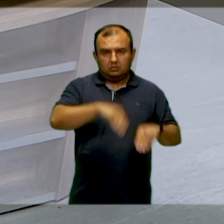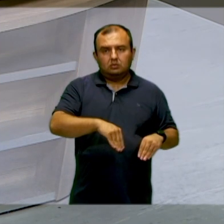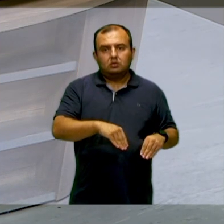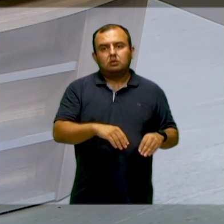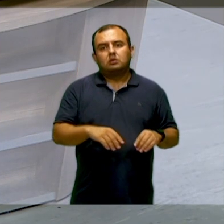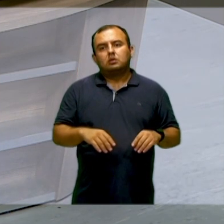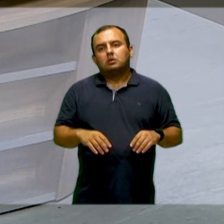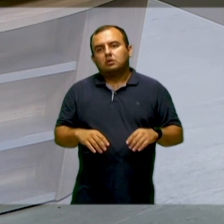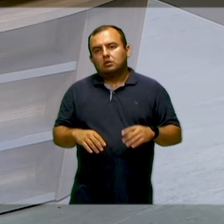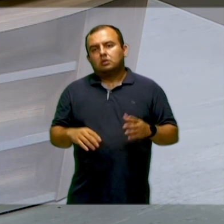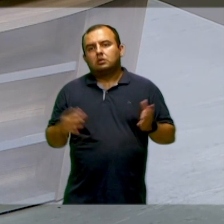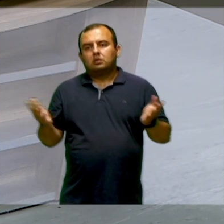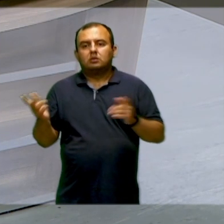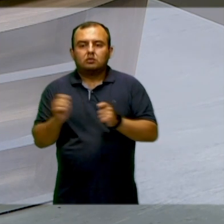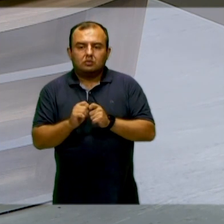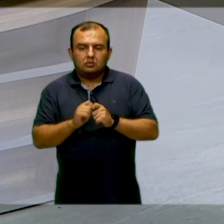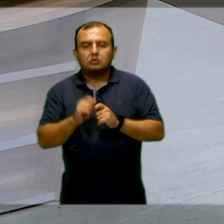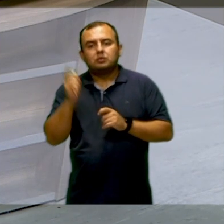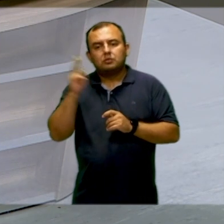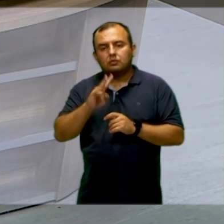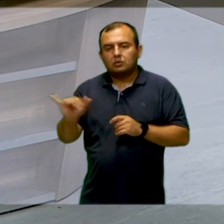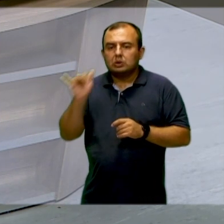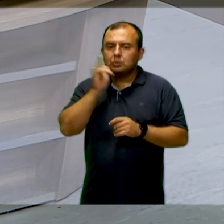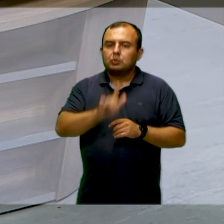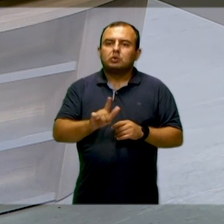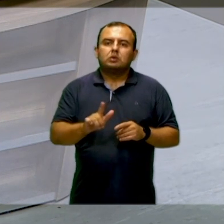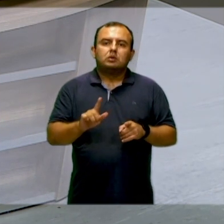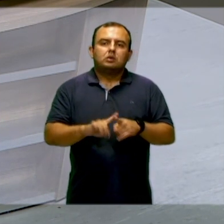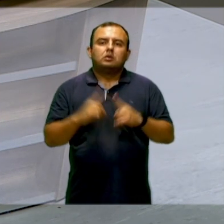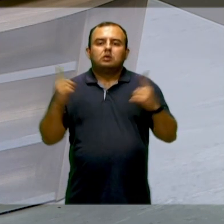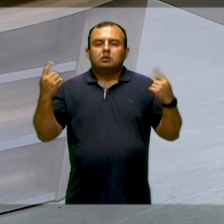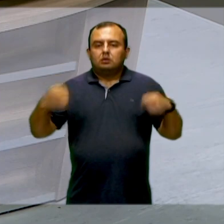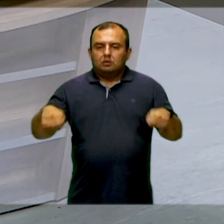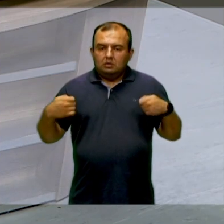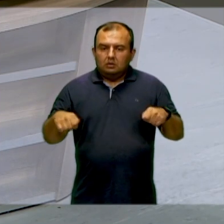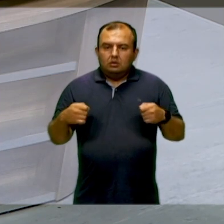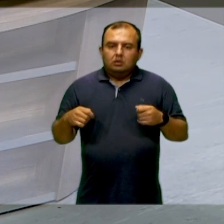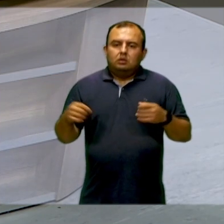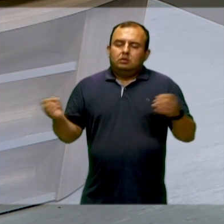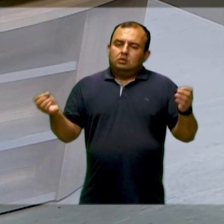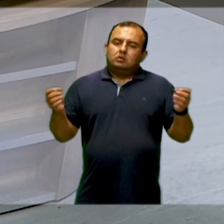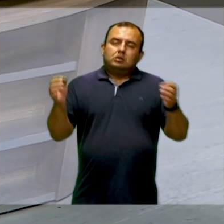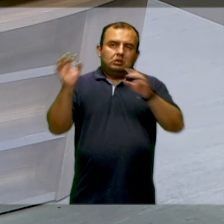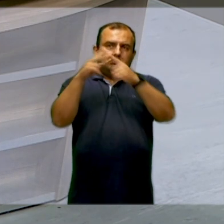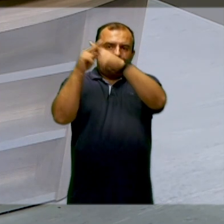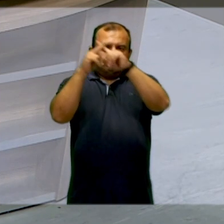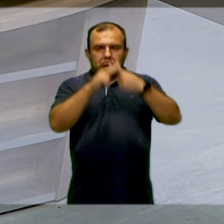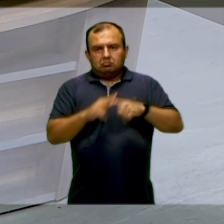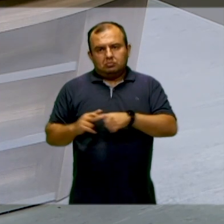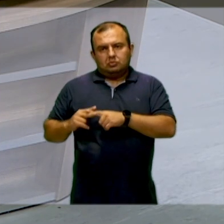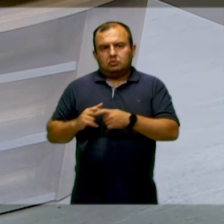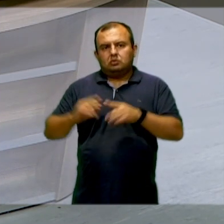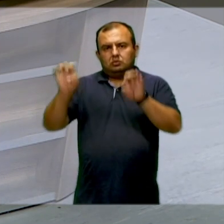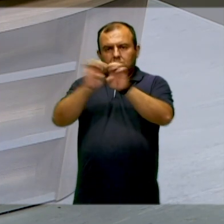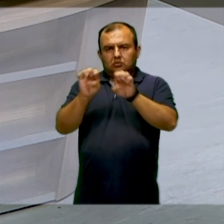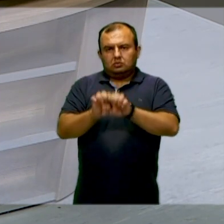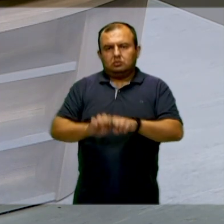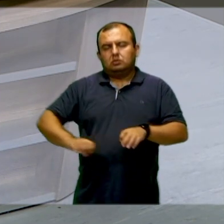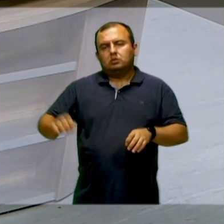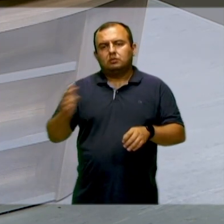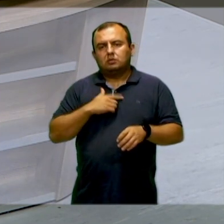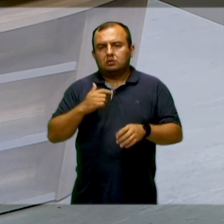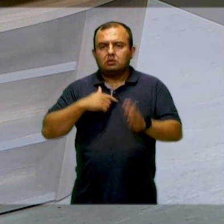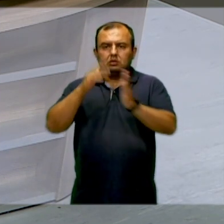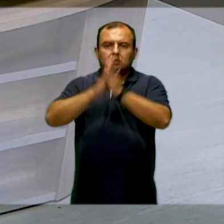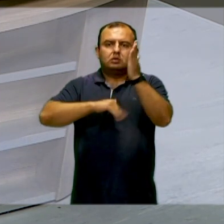uma contrapartida. Da forma que a gente fez, a gente vai conseguir. Mas ele vai precisar ser repaginado. Ele está numa estrutura precária, tem que